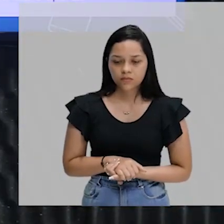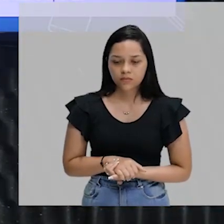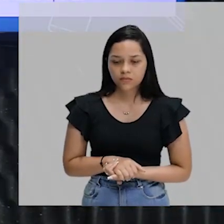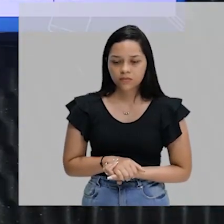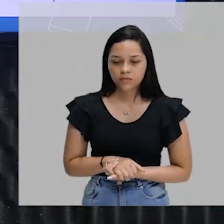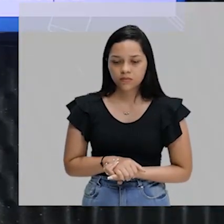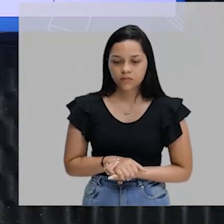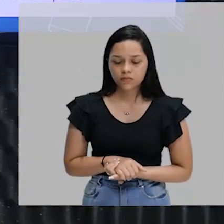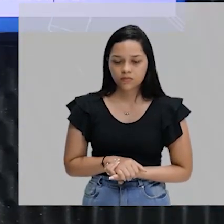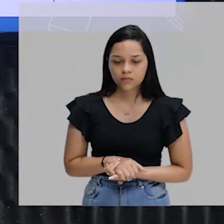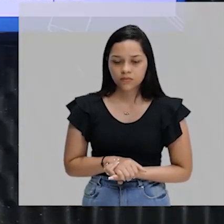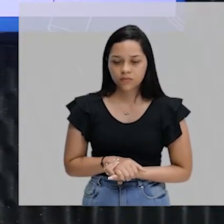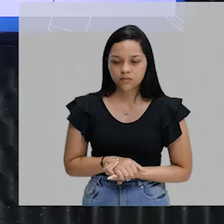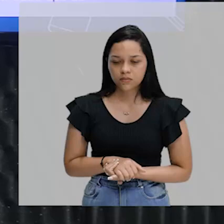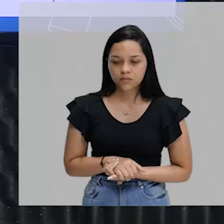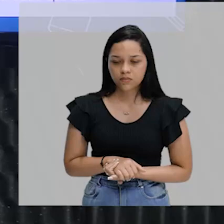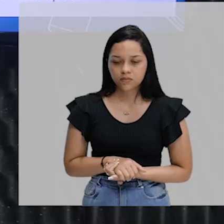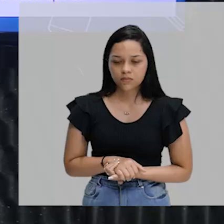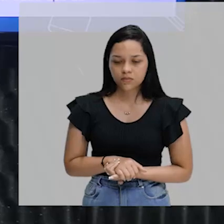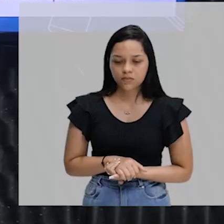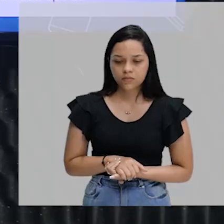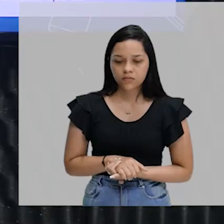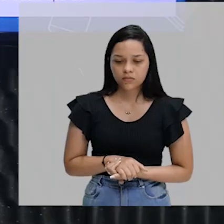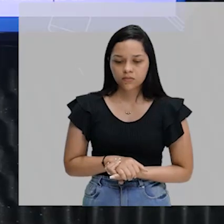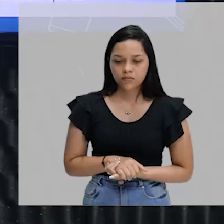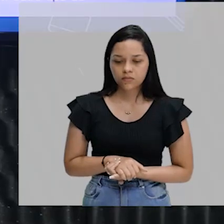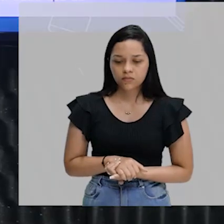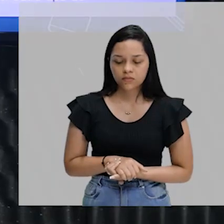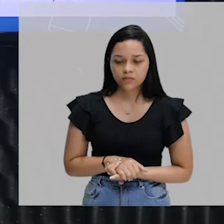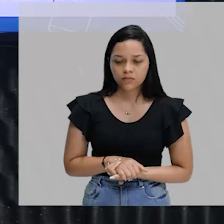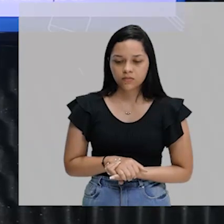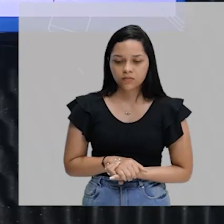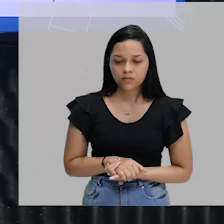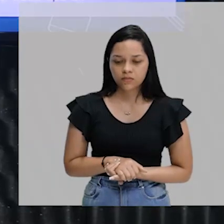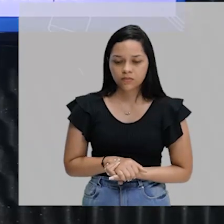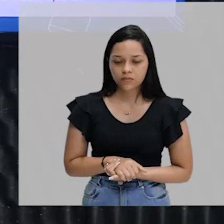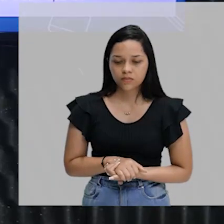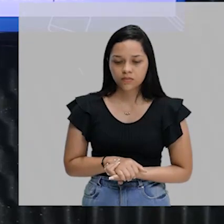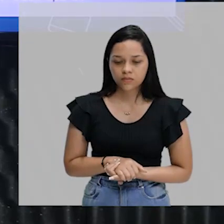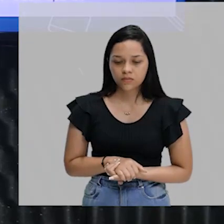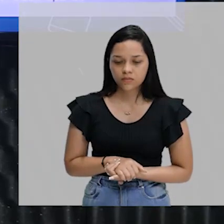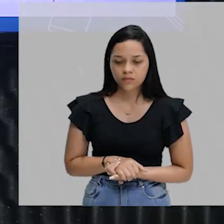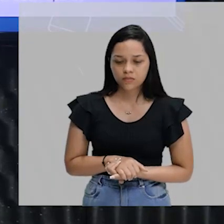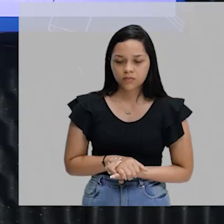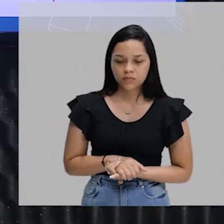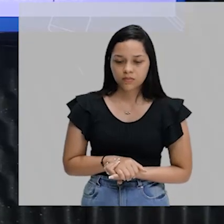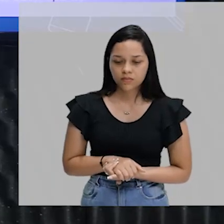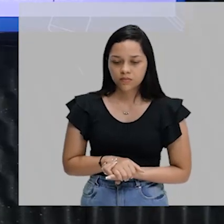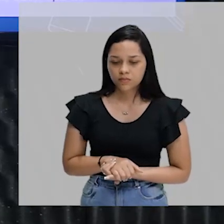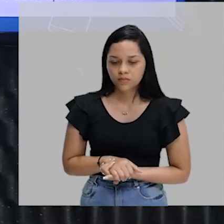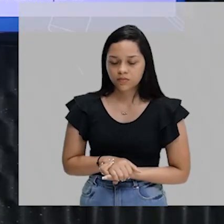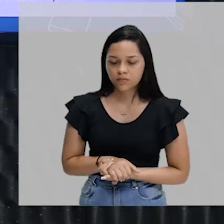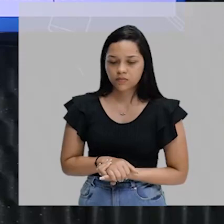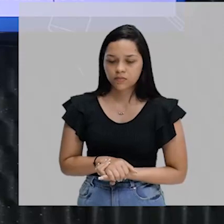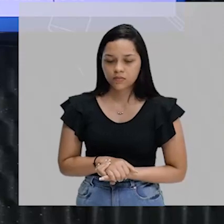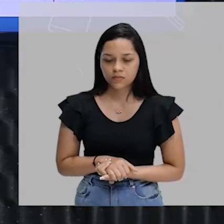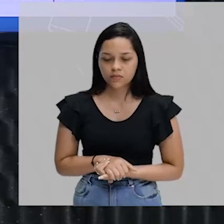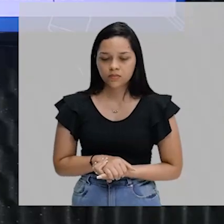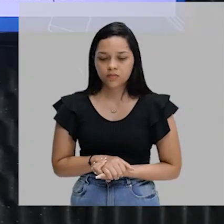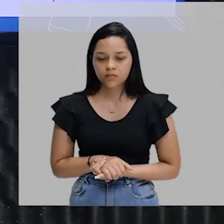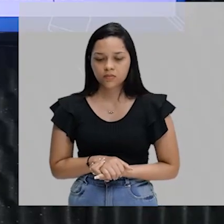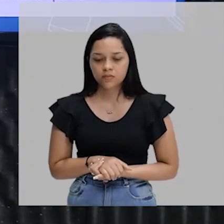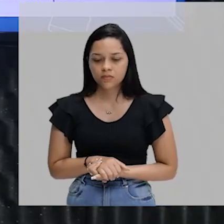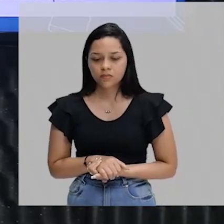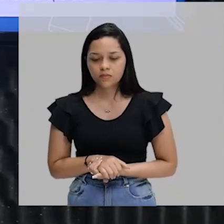maior capacidade de gerar descendentes também resistentes. Esses descendentes são submetidos